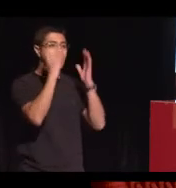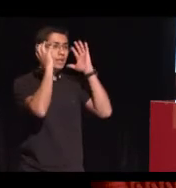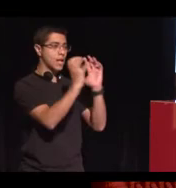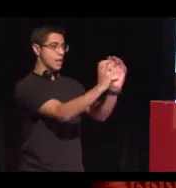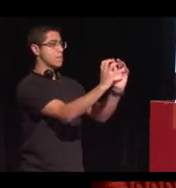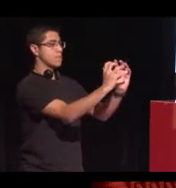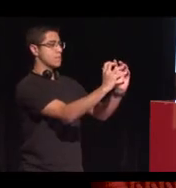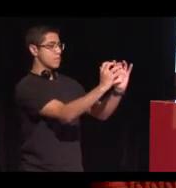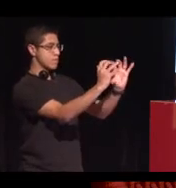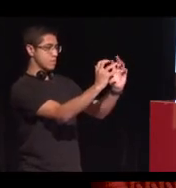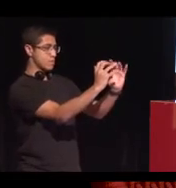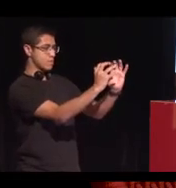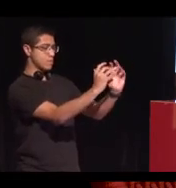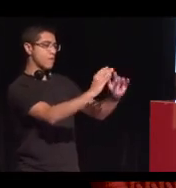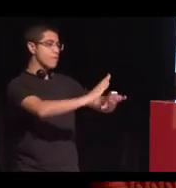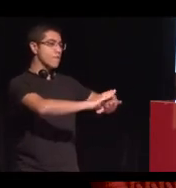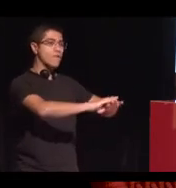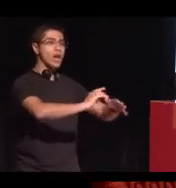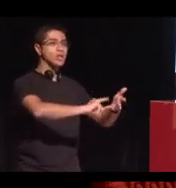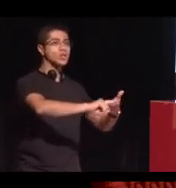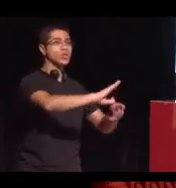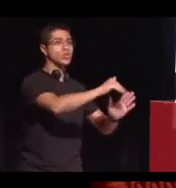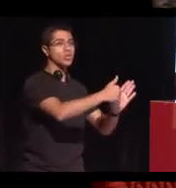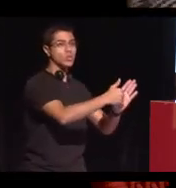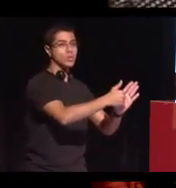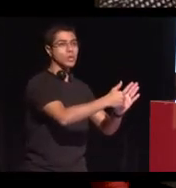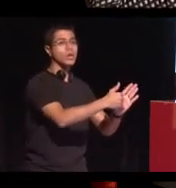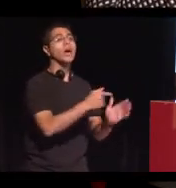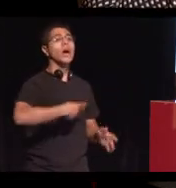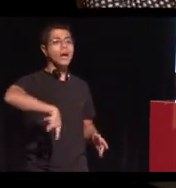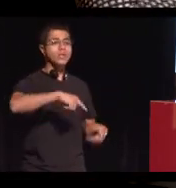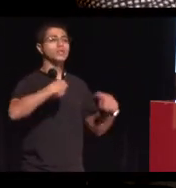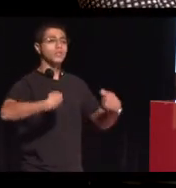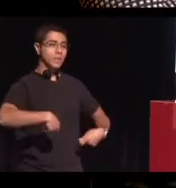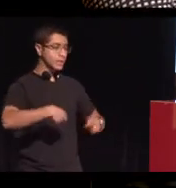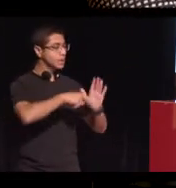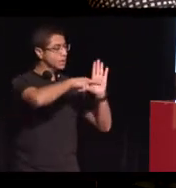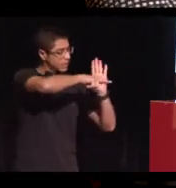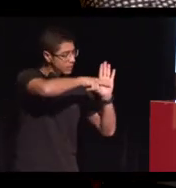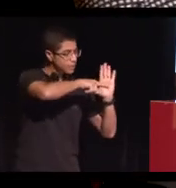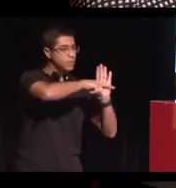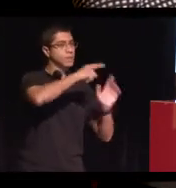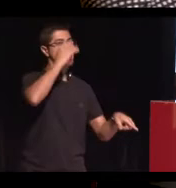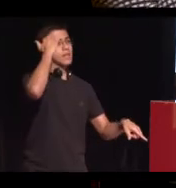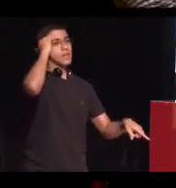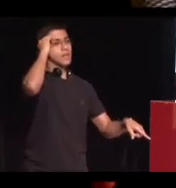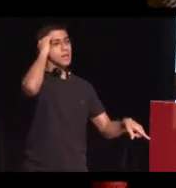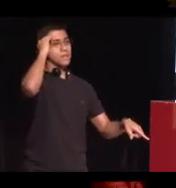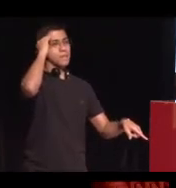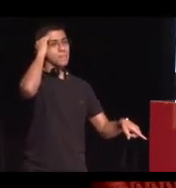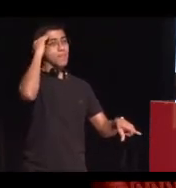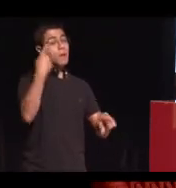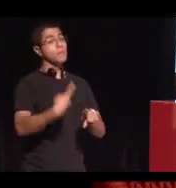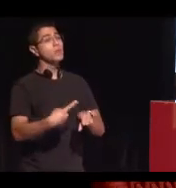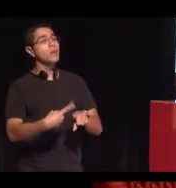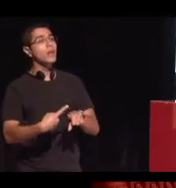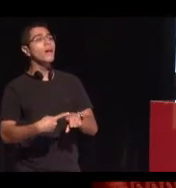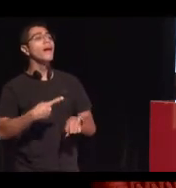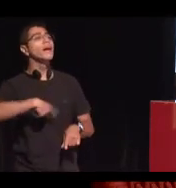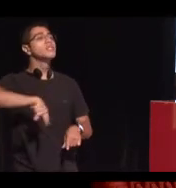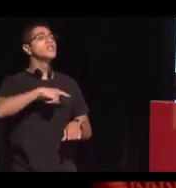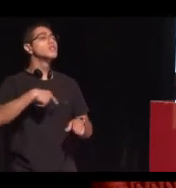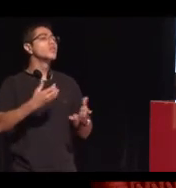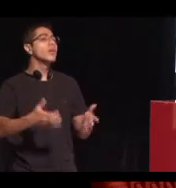monolito mesmo e tentar chegar a domínios de negócio. Porque a gente não queria migrar pedaços de código,